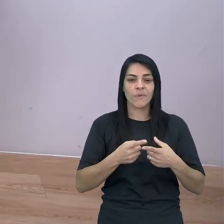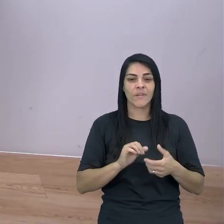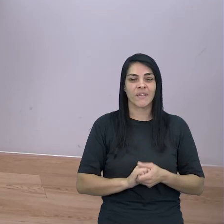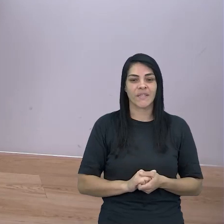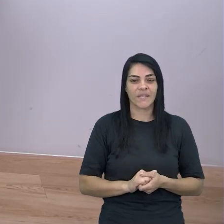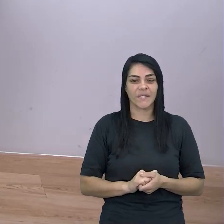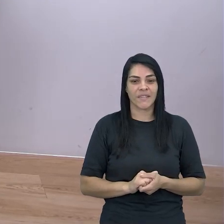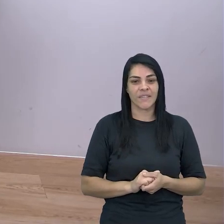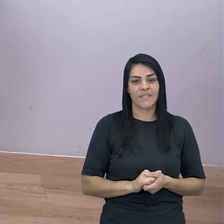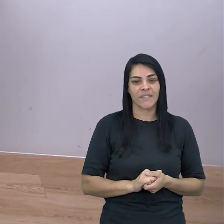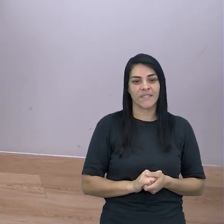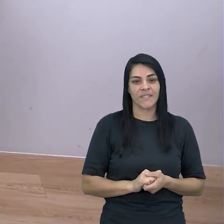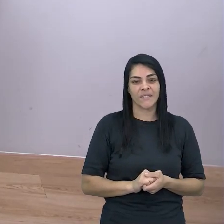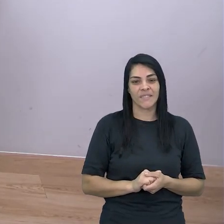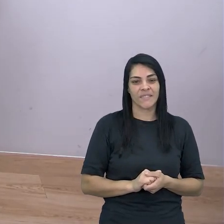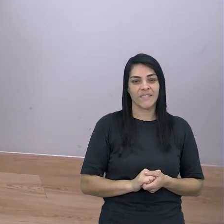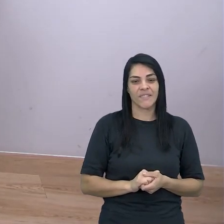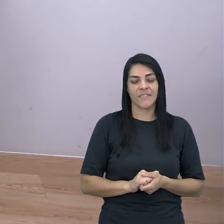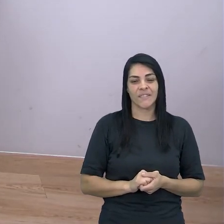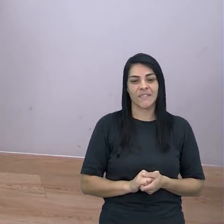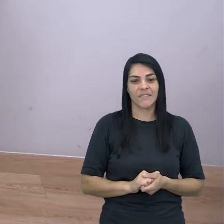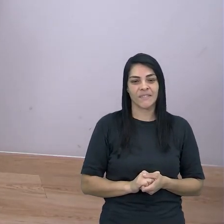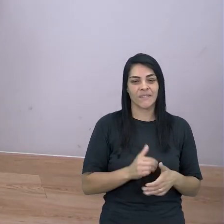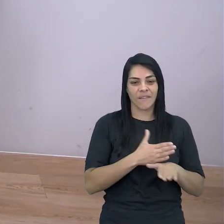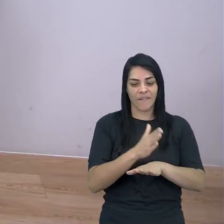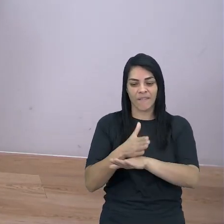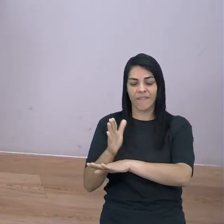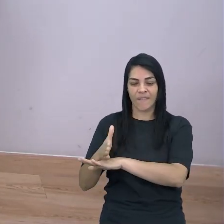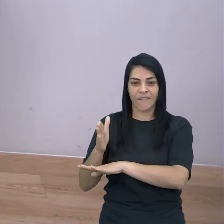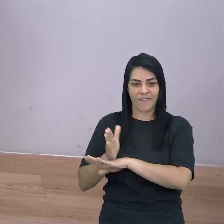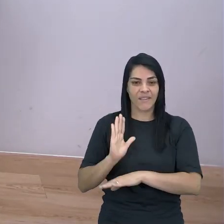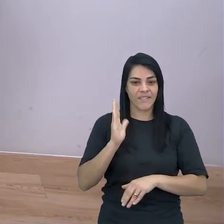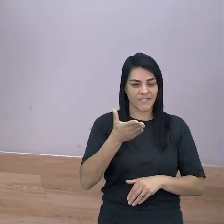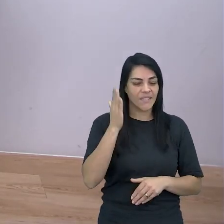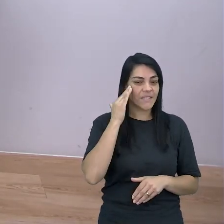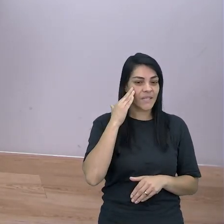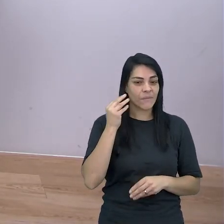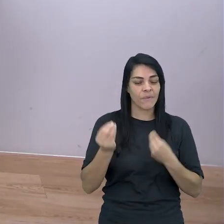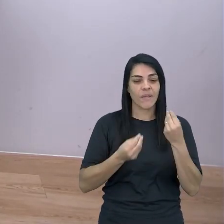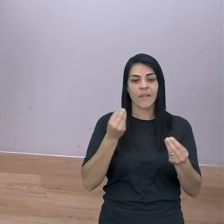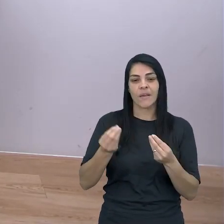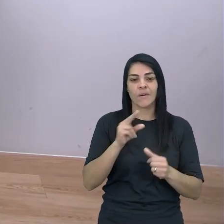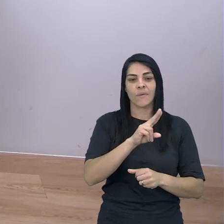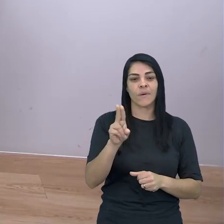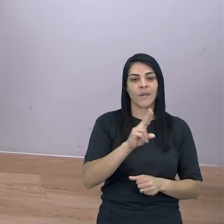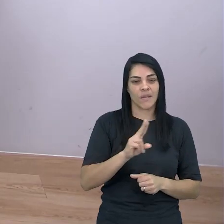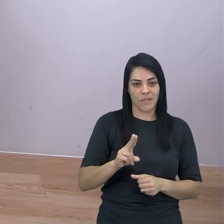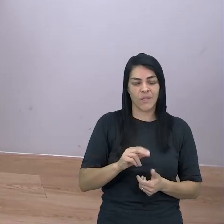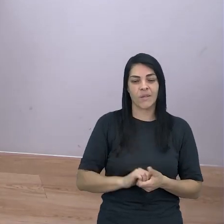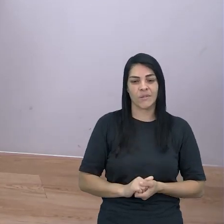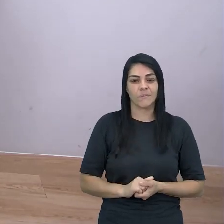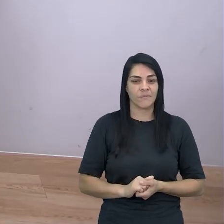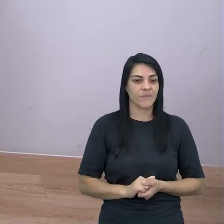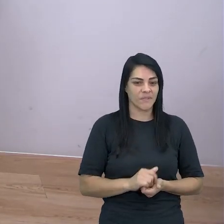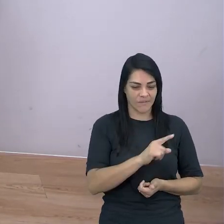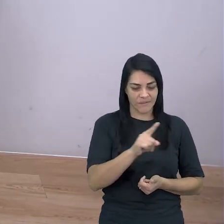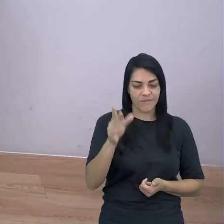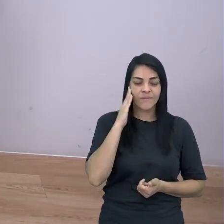aqui, um pouco aqui, um pouco aí. Eu acho que por isso que já sabiam aí como que era o nome do Bilby.